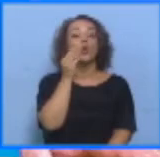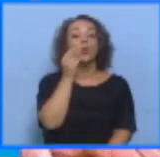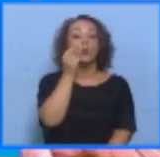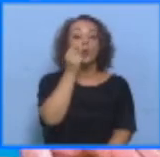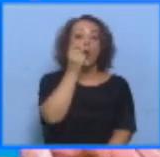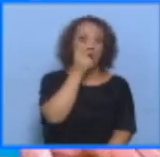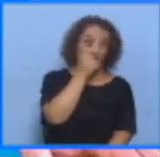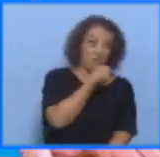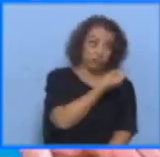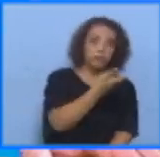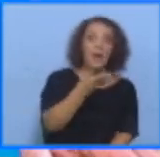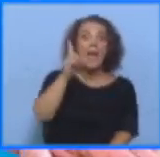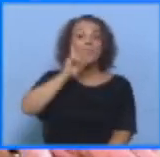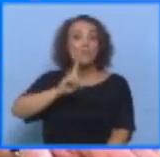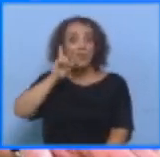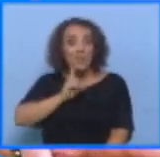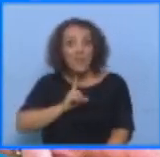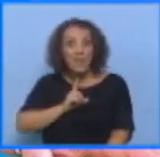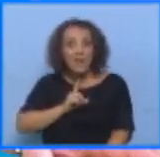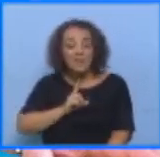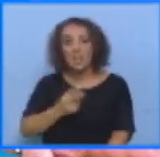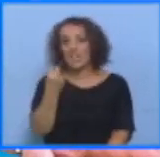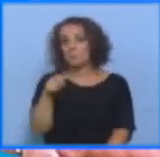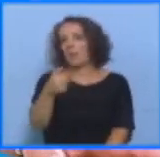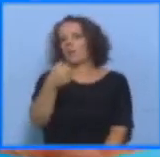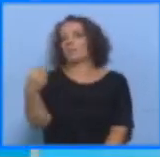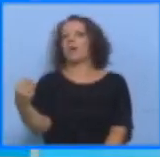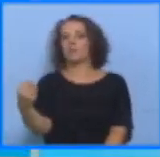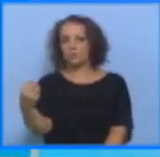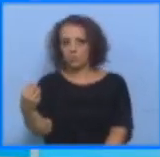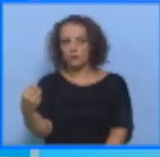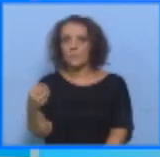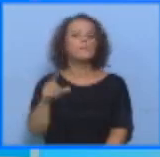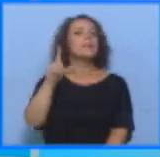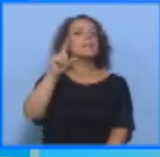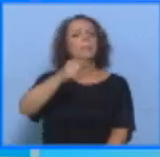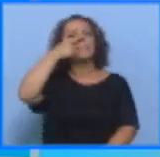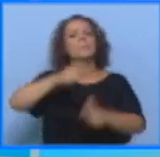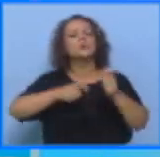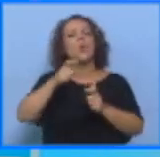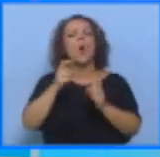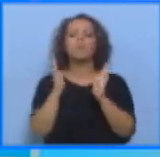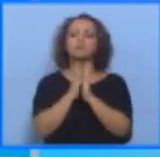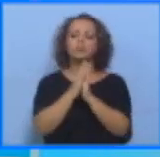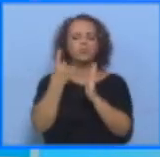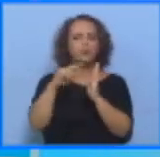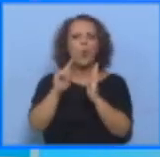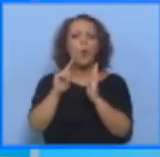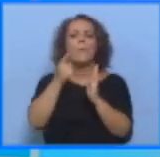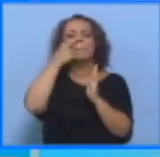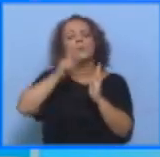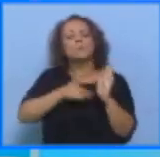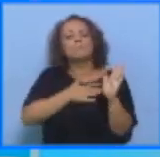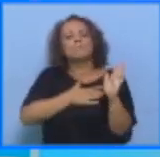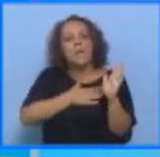são 3.500. Leigos dominicanos, que é uma coisa excepcional, porque tiveram muita importância na história da Igreja, até da Igreja mais